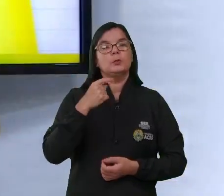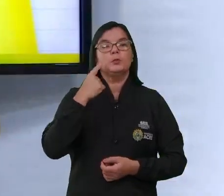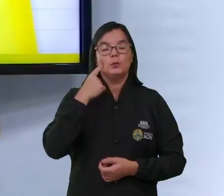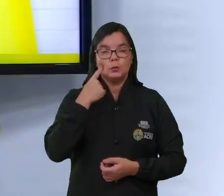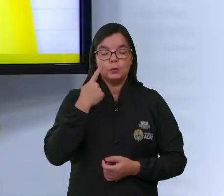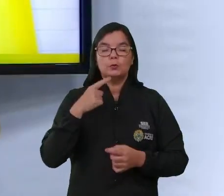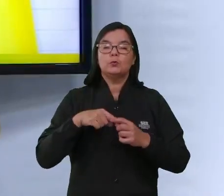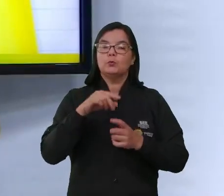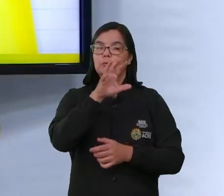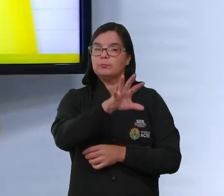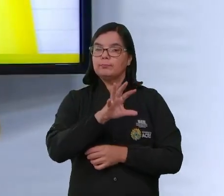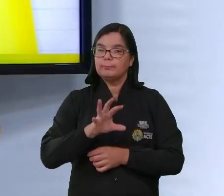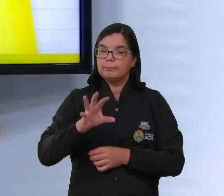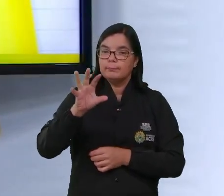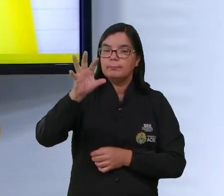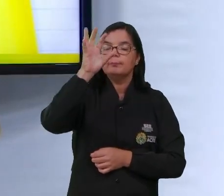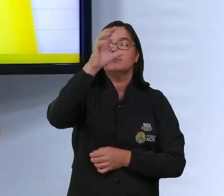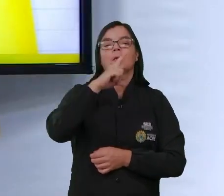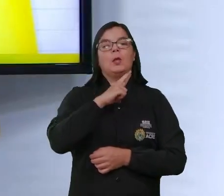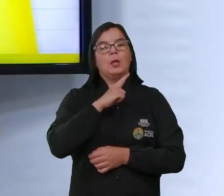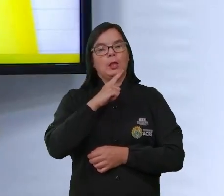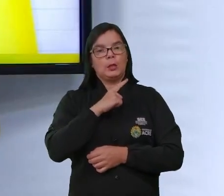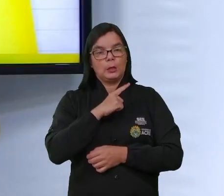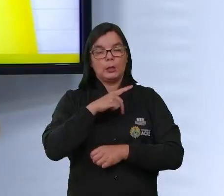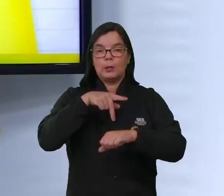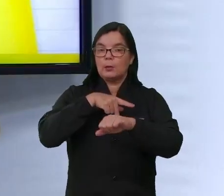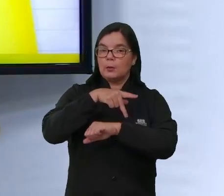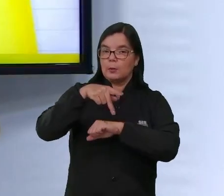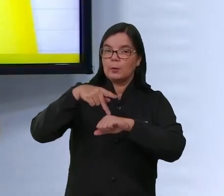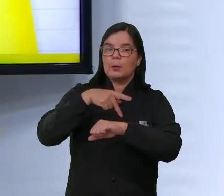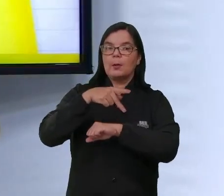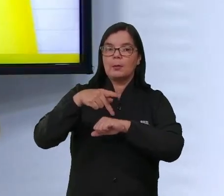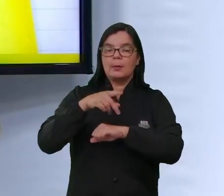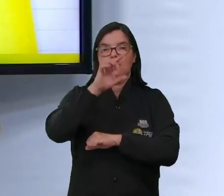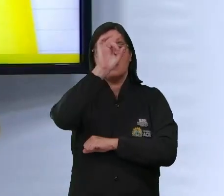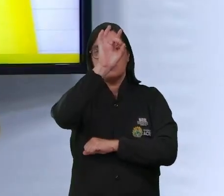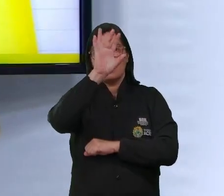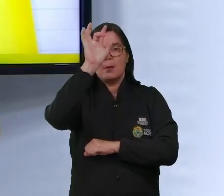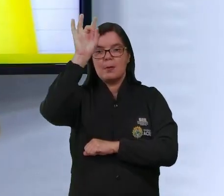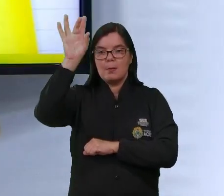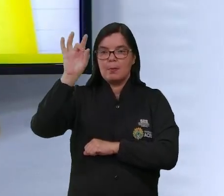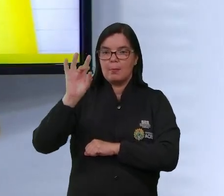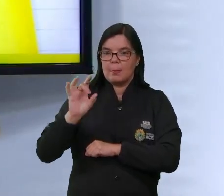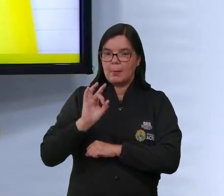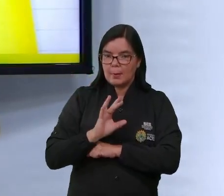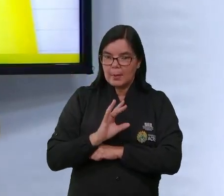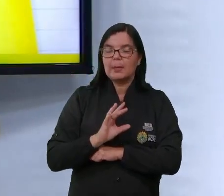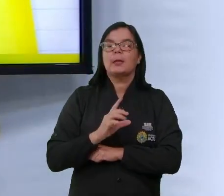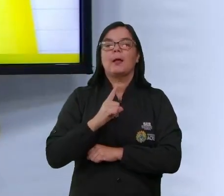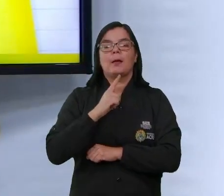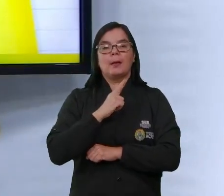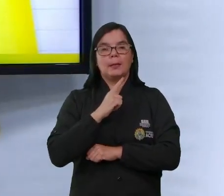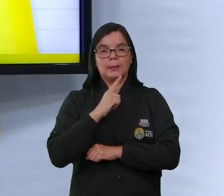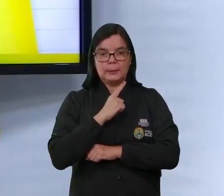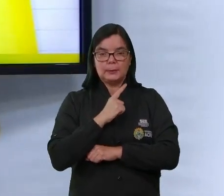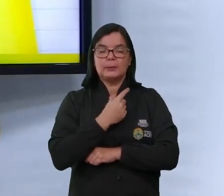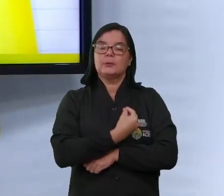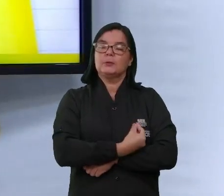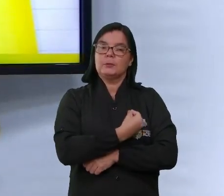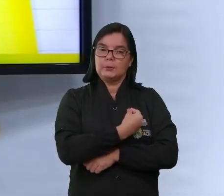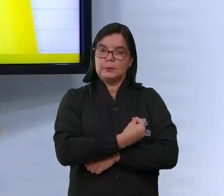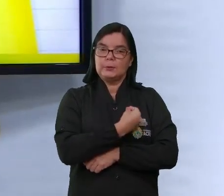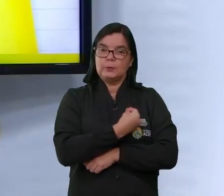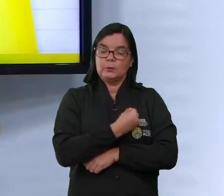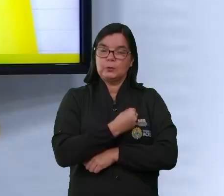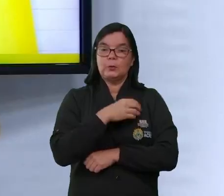dos regionalismos existentes no nosso país, cada região até então existente,